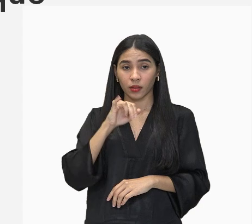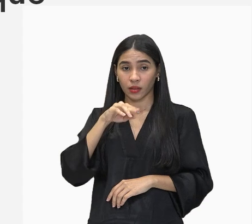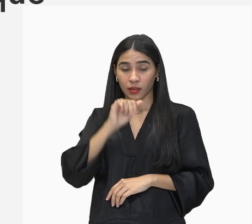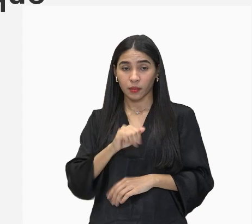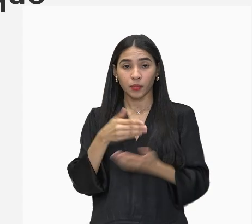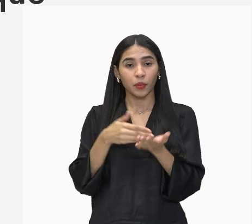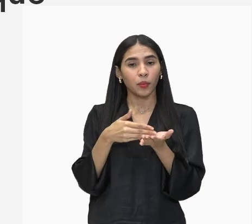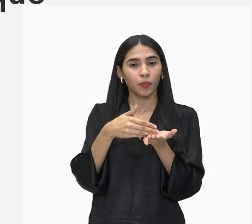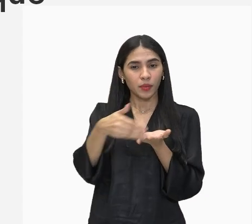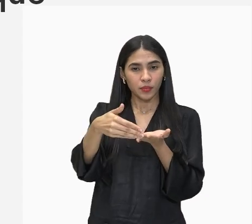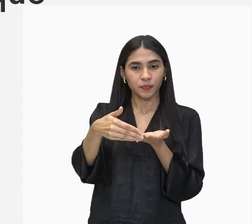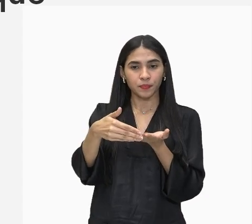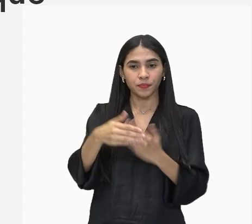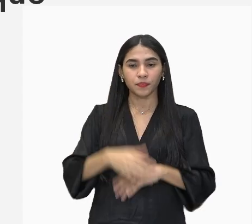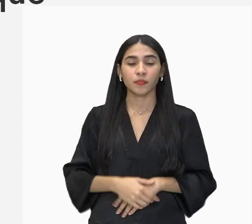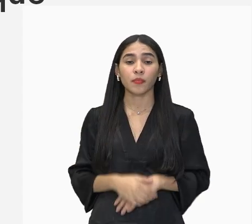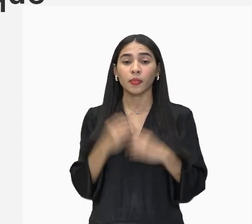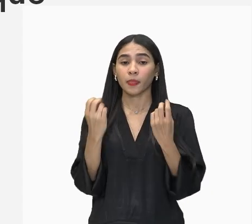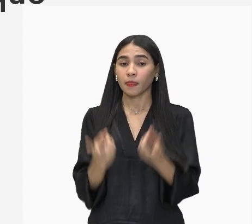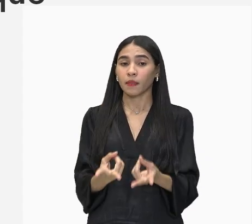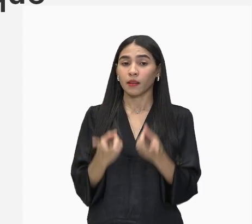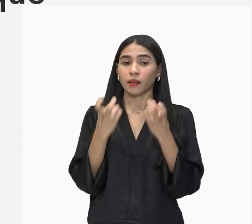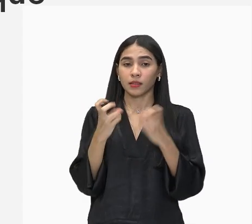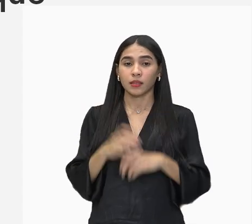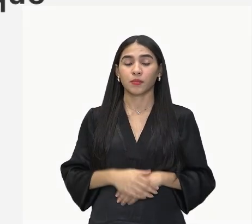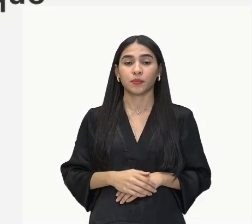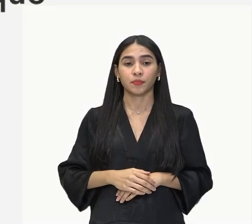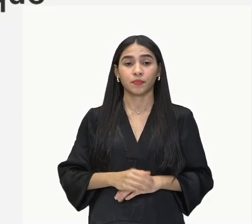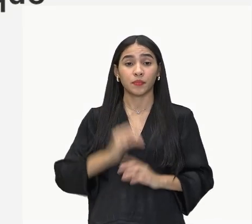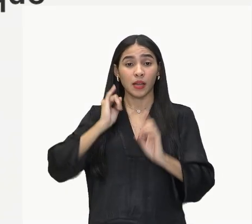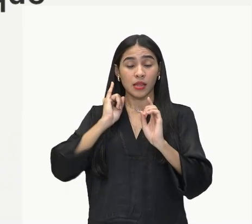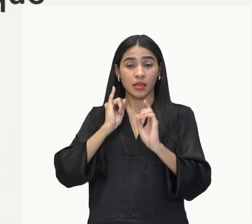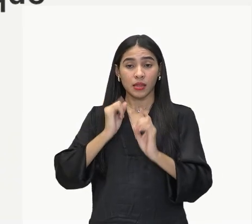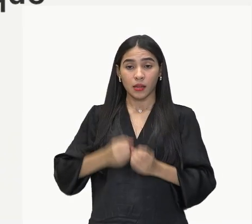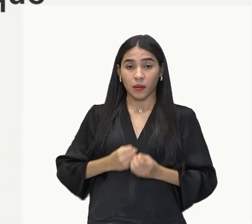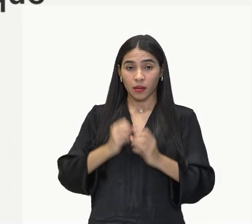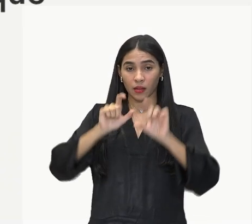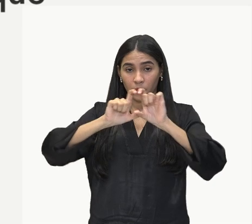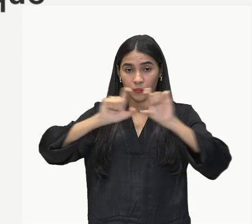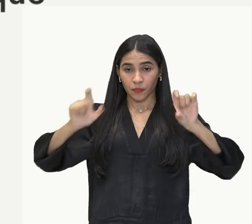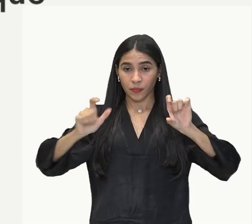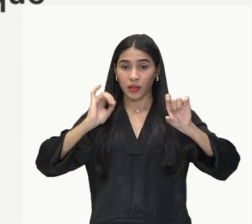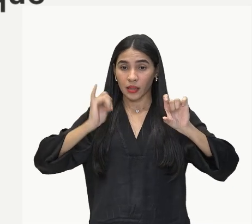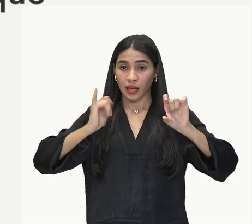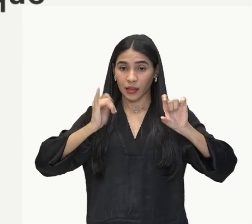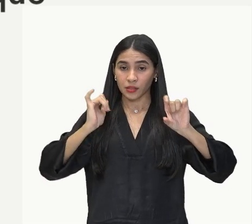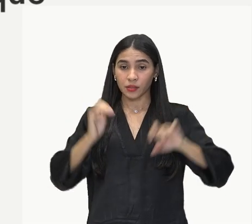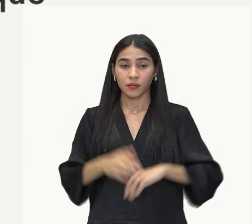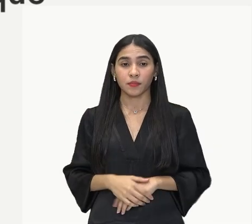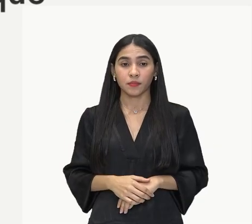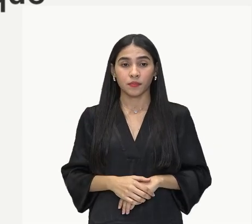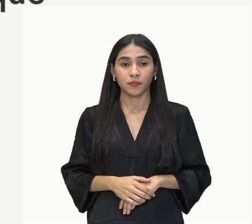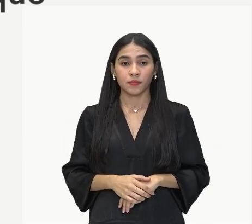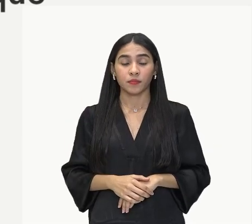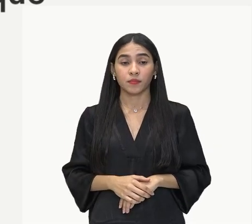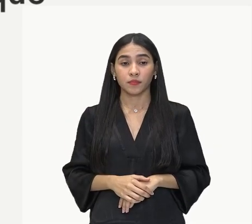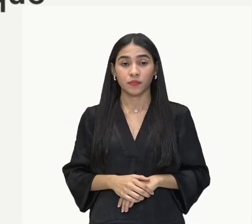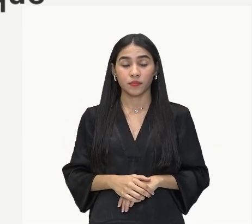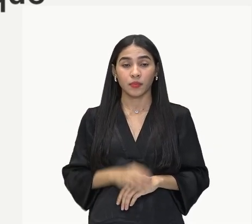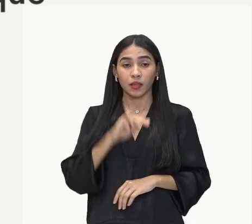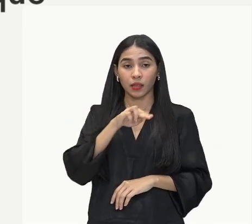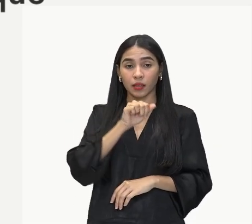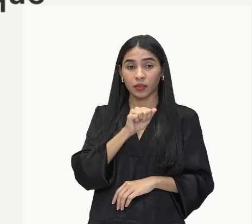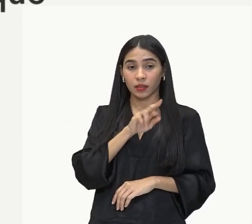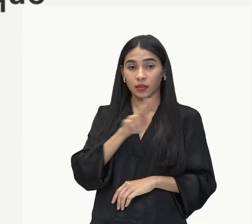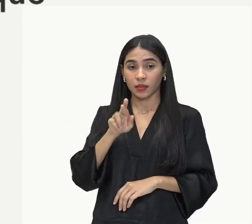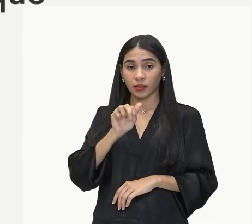Nesse trecho, pessoal, percebam a narração, ok? Nós temos aqui o narrador,